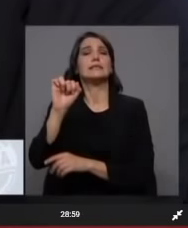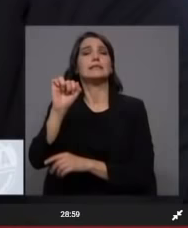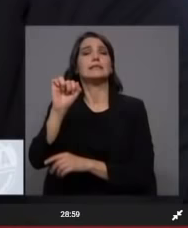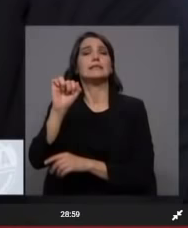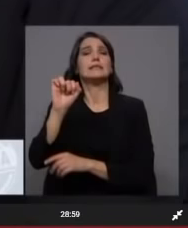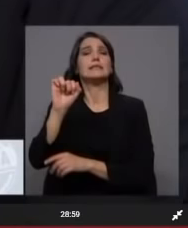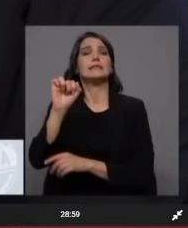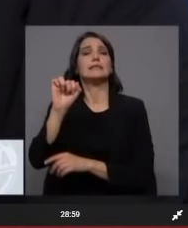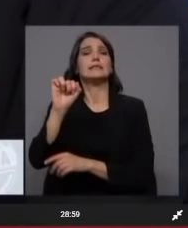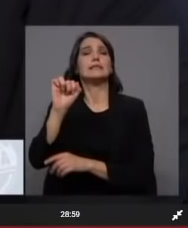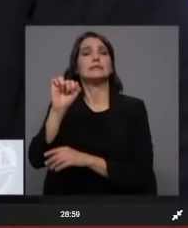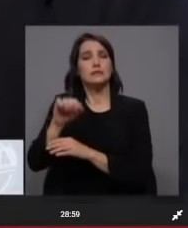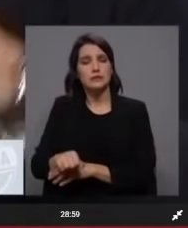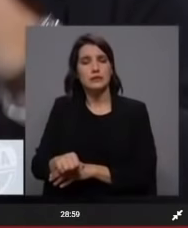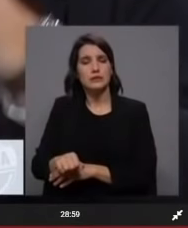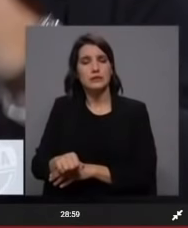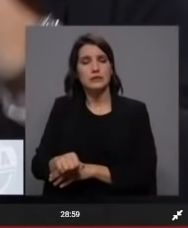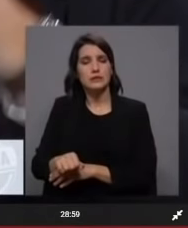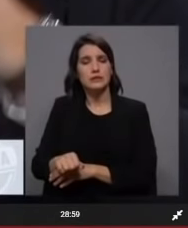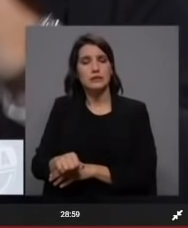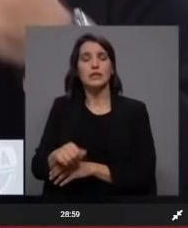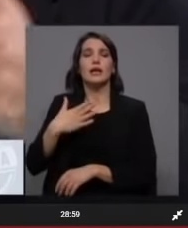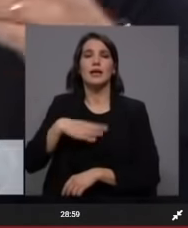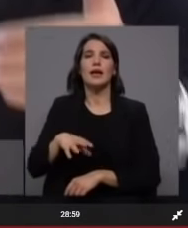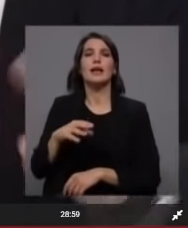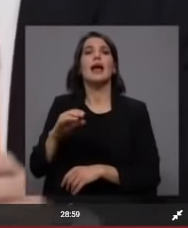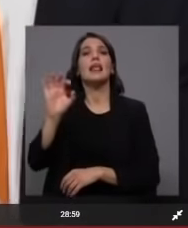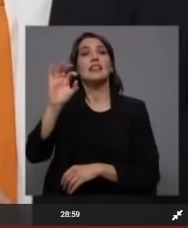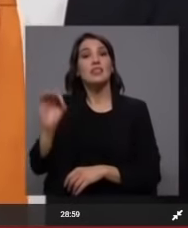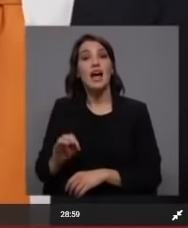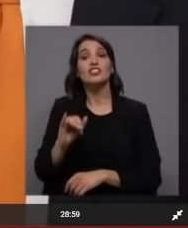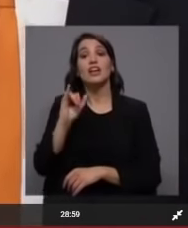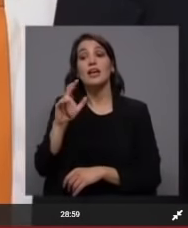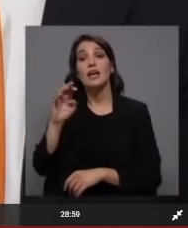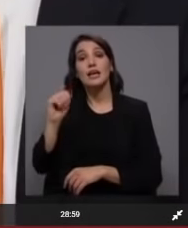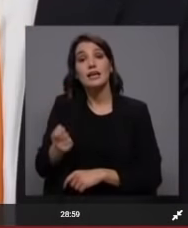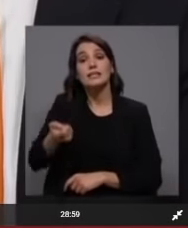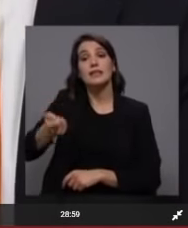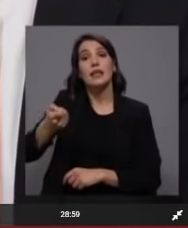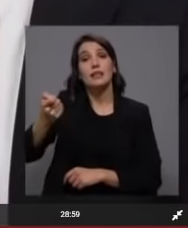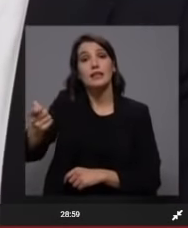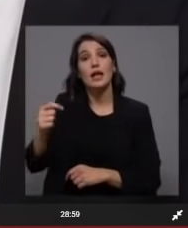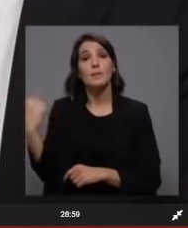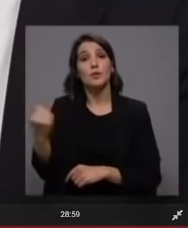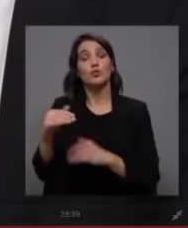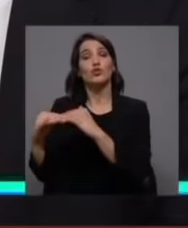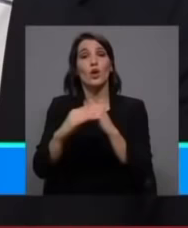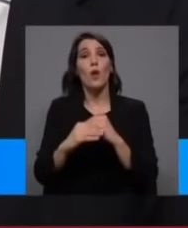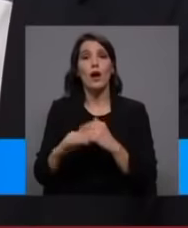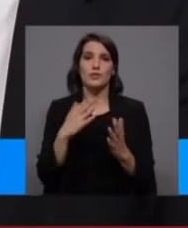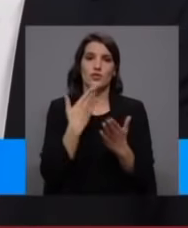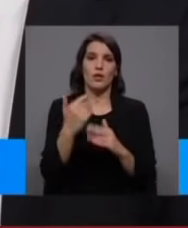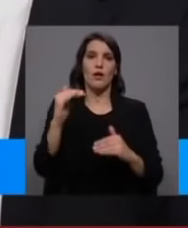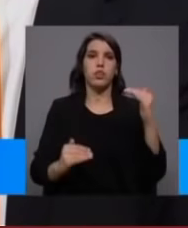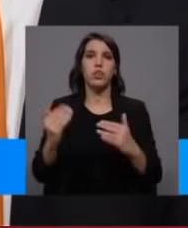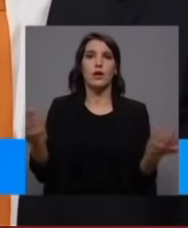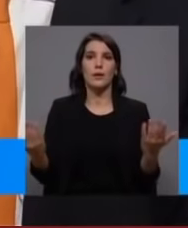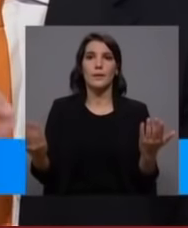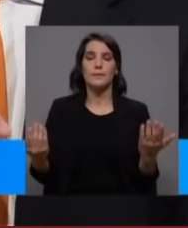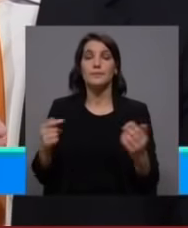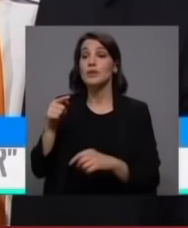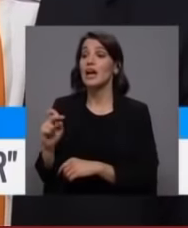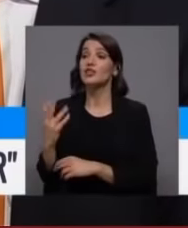explica isso essa maneira puto aliás eu vou explicar tem cera não é a pergunta que seria para fazer até quatro anos